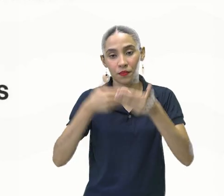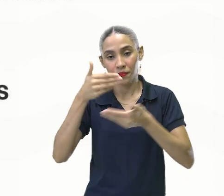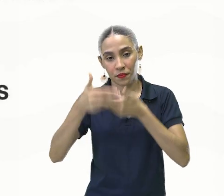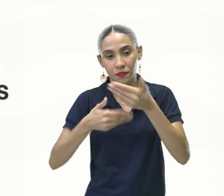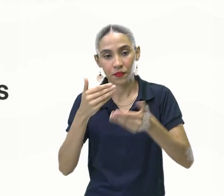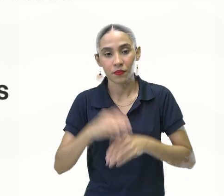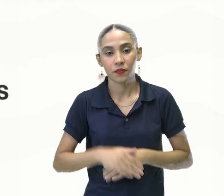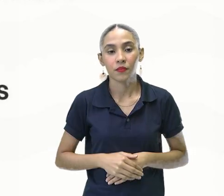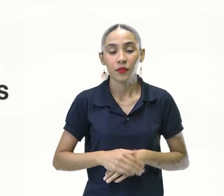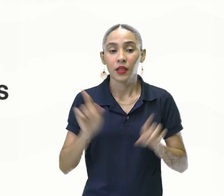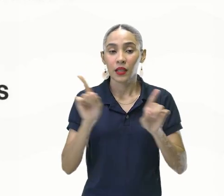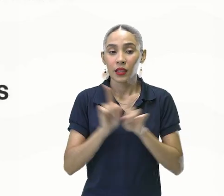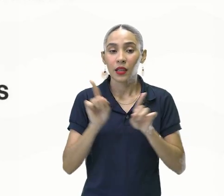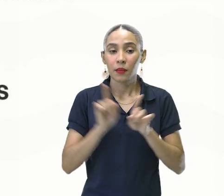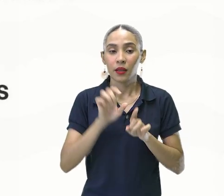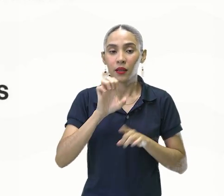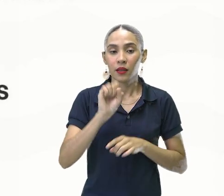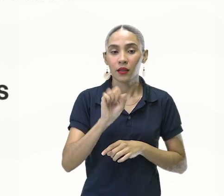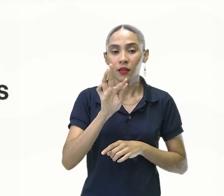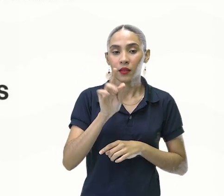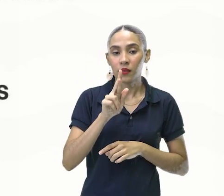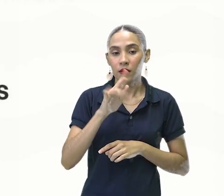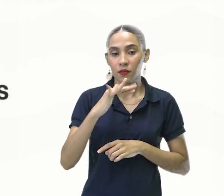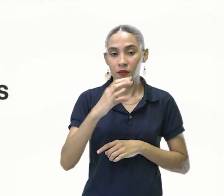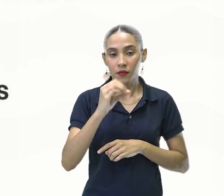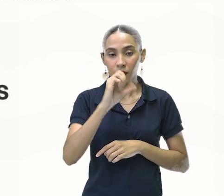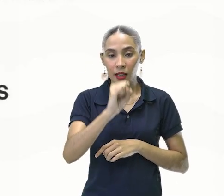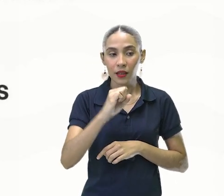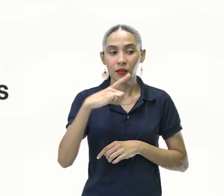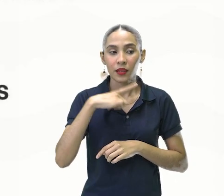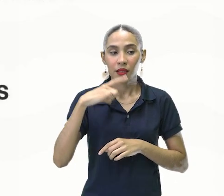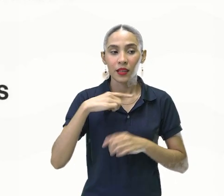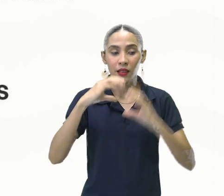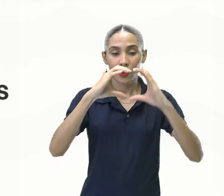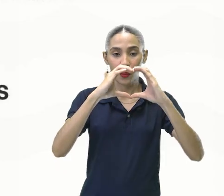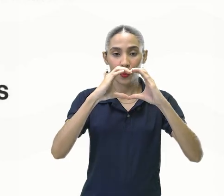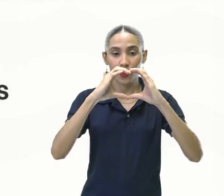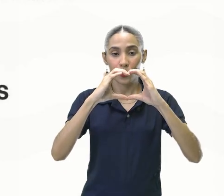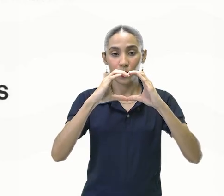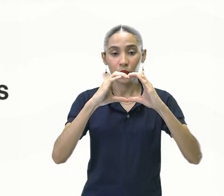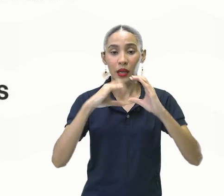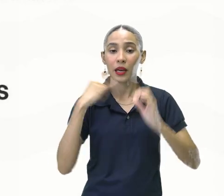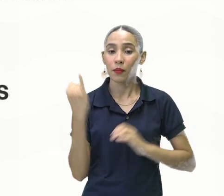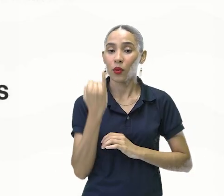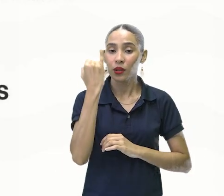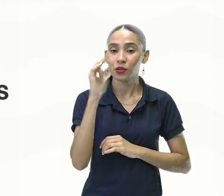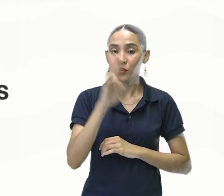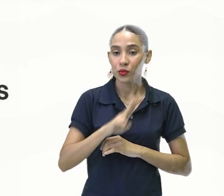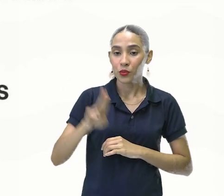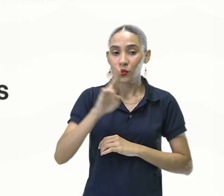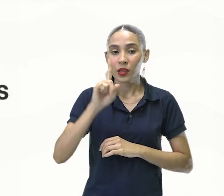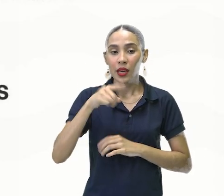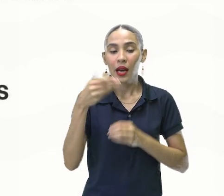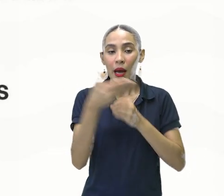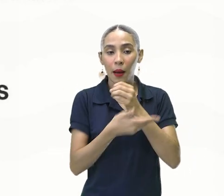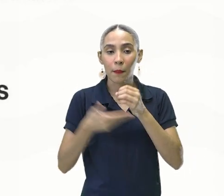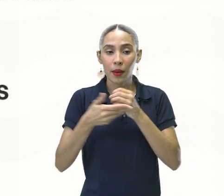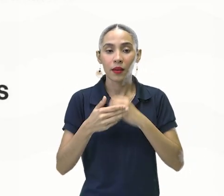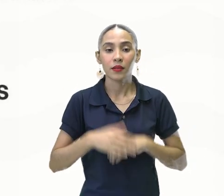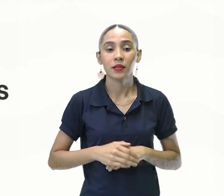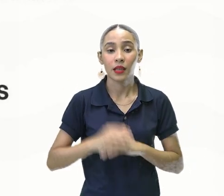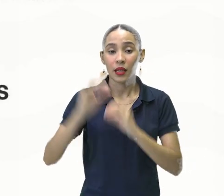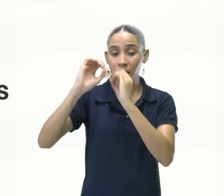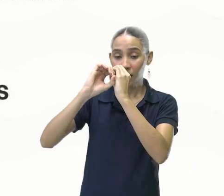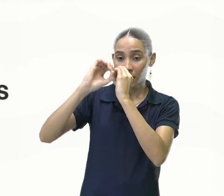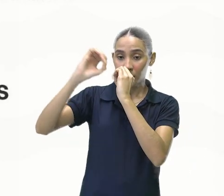estudar no decorrer das aulas, como os esféricos, têm larguíssima utilização e são a